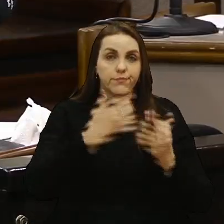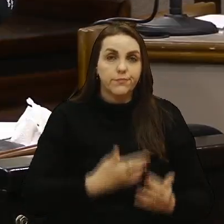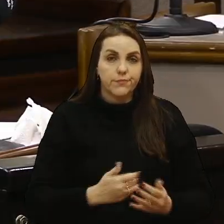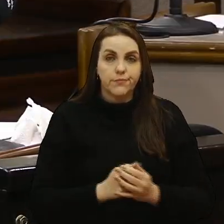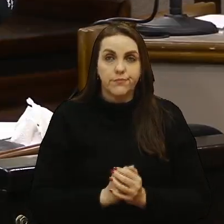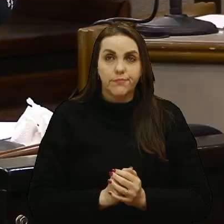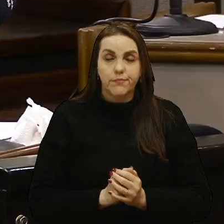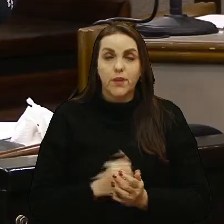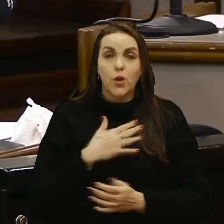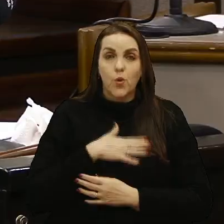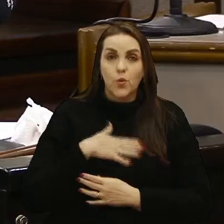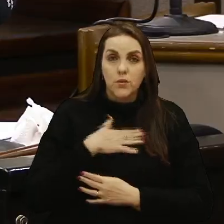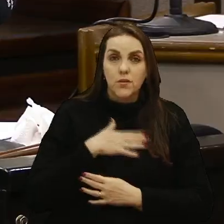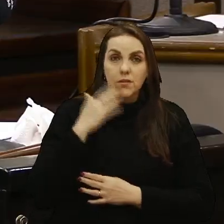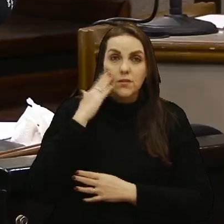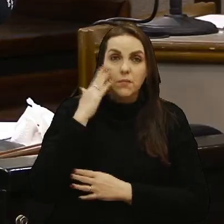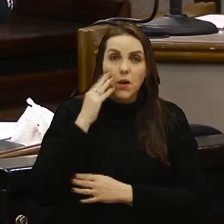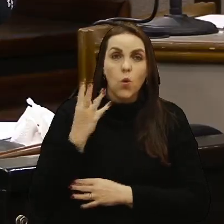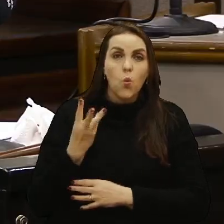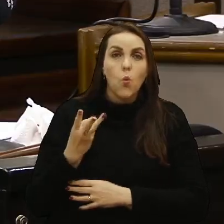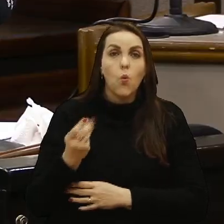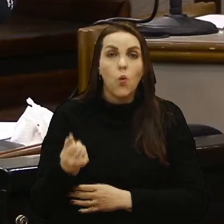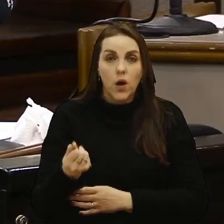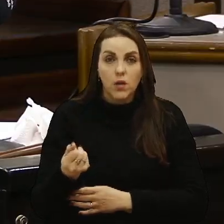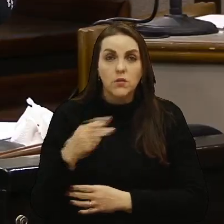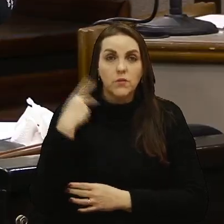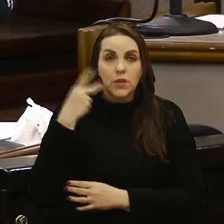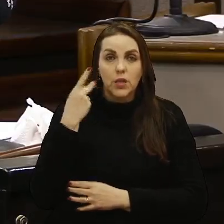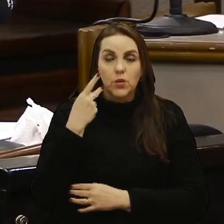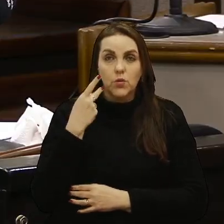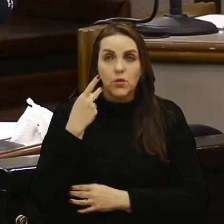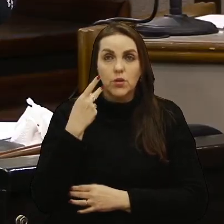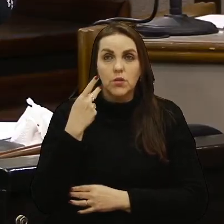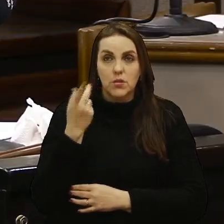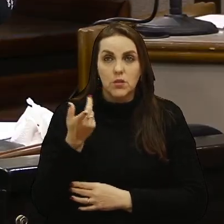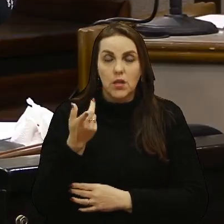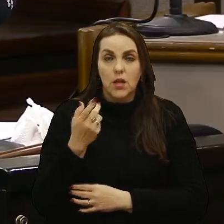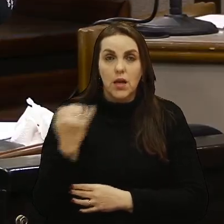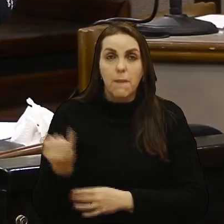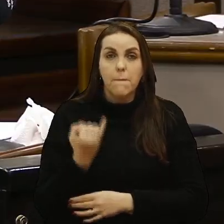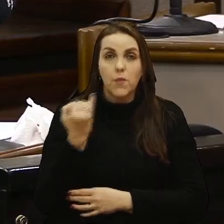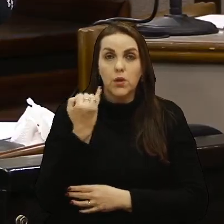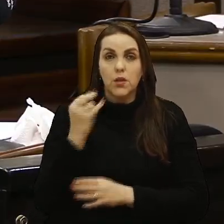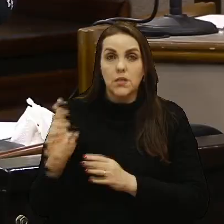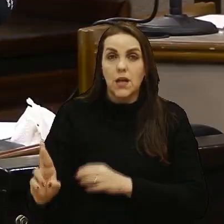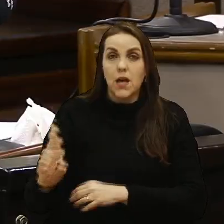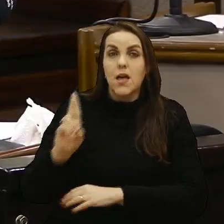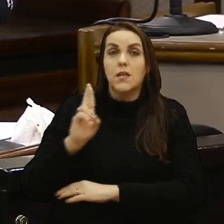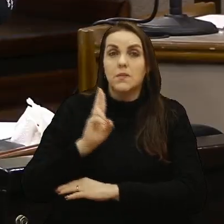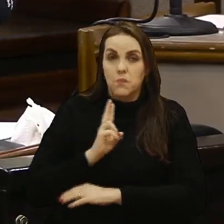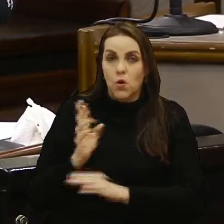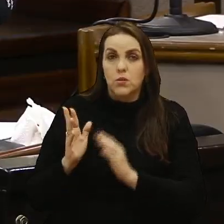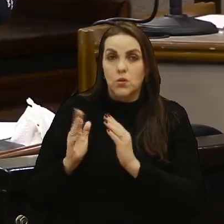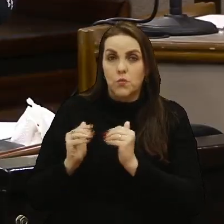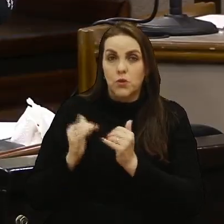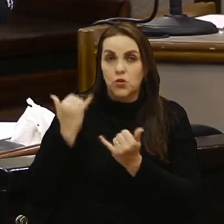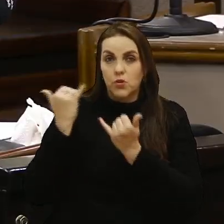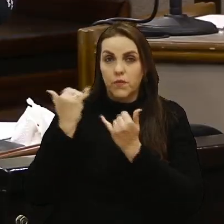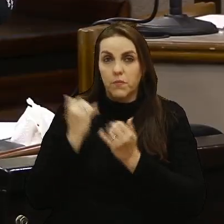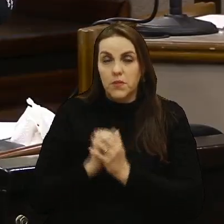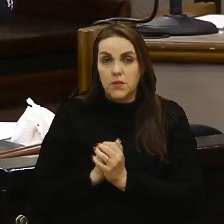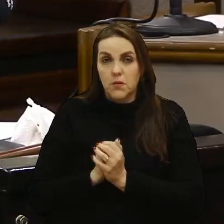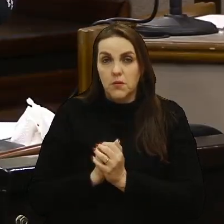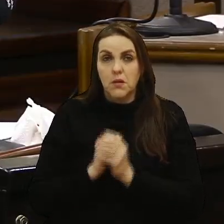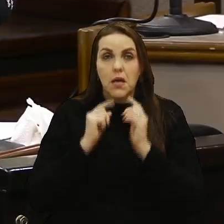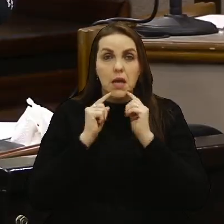saber quantos vereadores dão importância para o retorno do pedido de informação. Muitos se queixam aqui que vem o retorno, uns dizem que